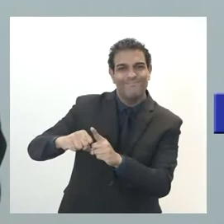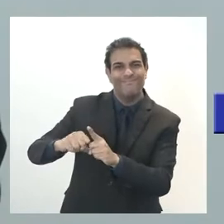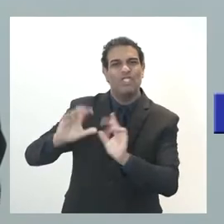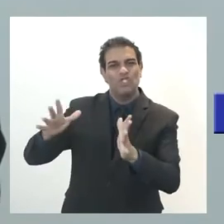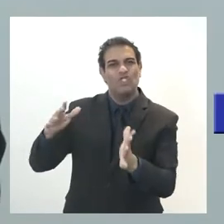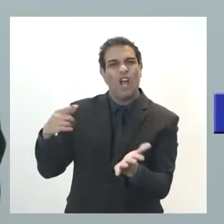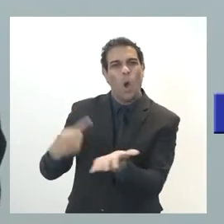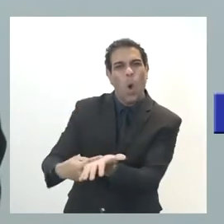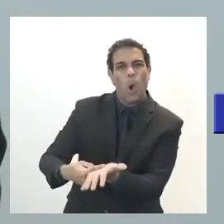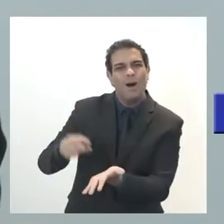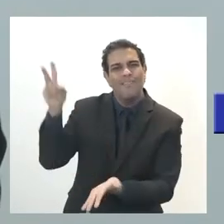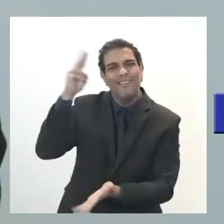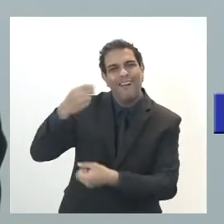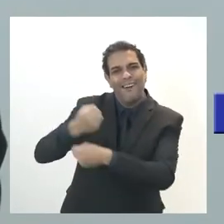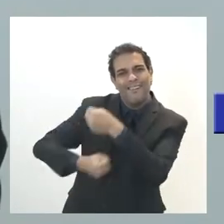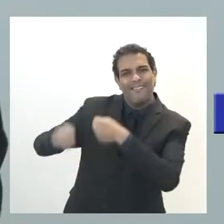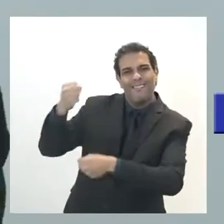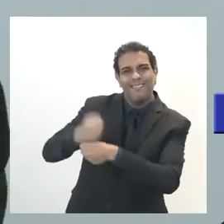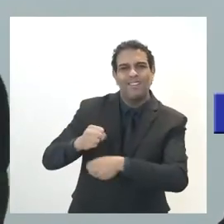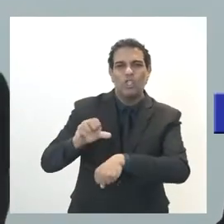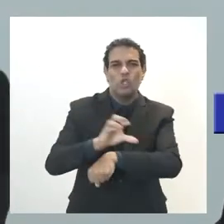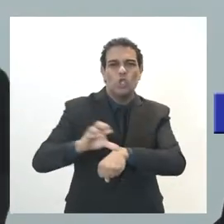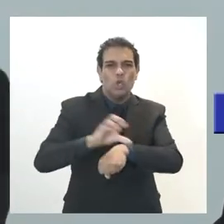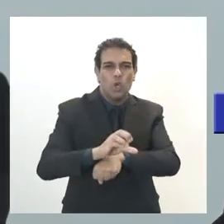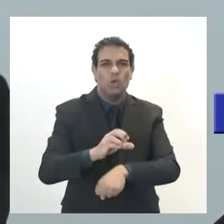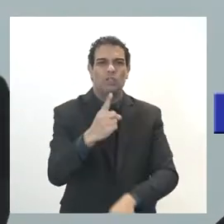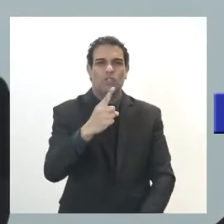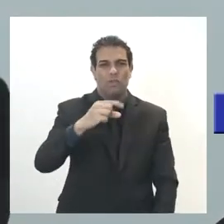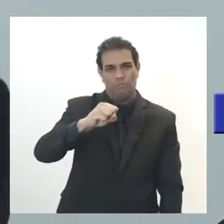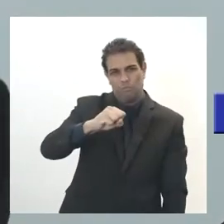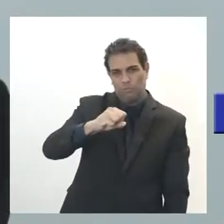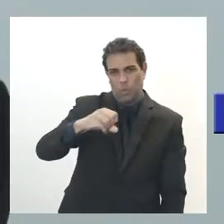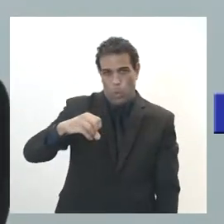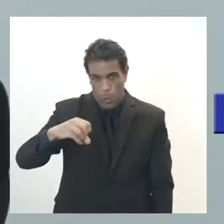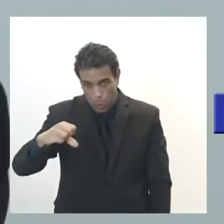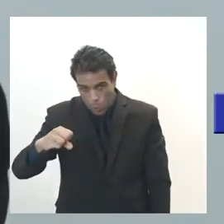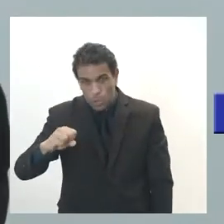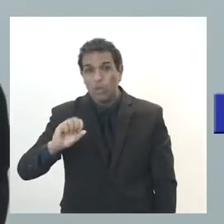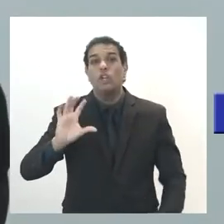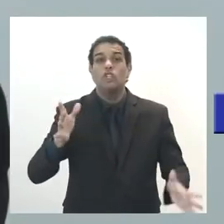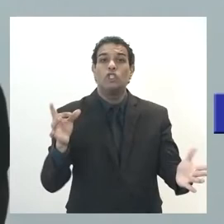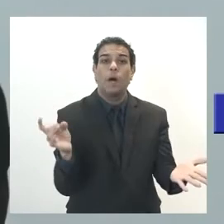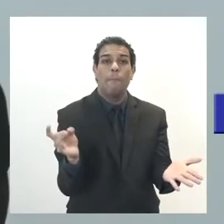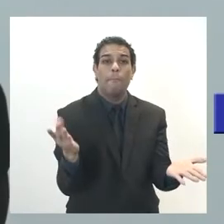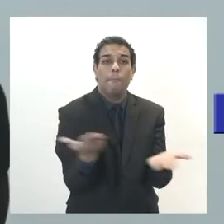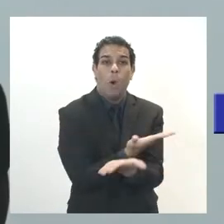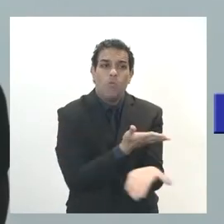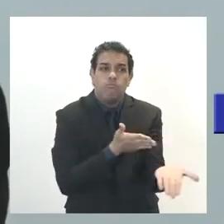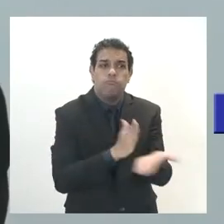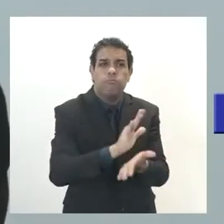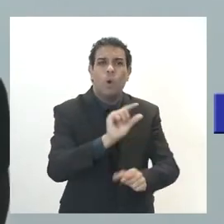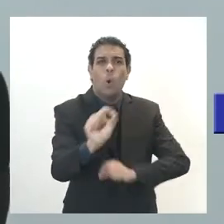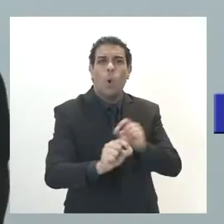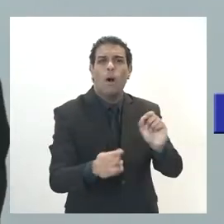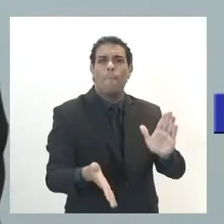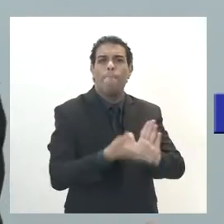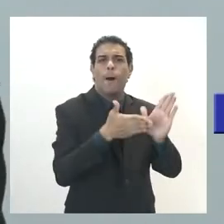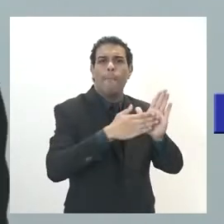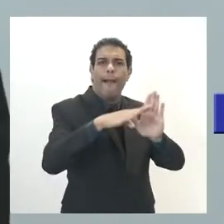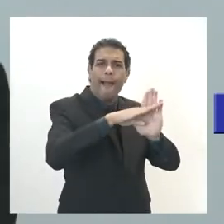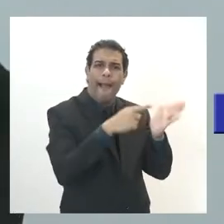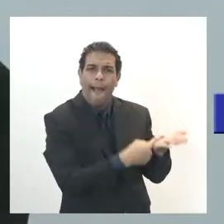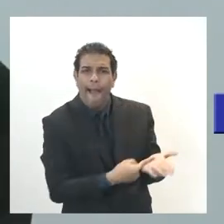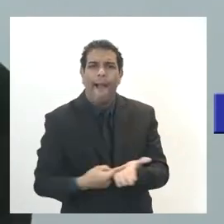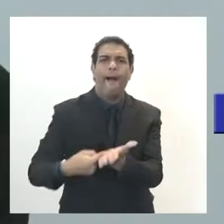quando da Constituição de 88 quando de sua promulgação em cinco de Outubro de 88 ela produziu esse